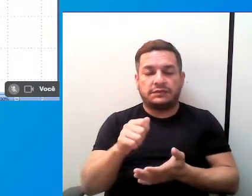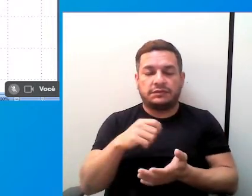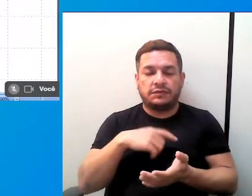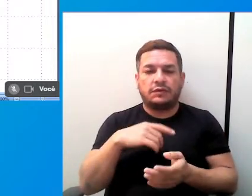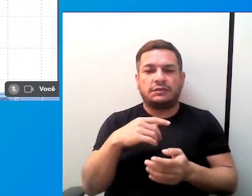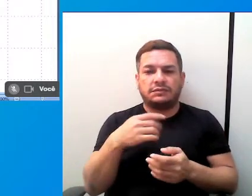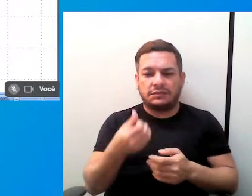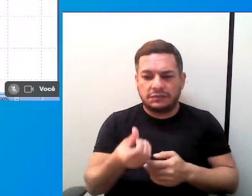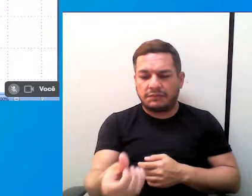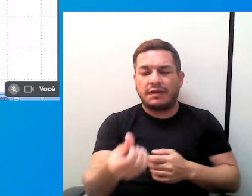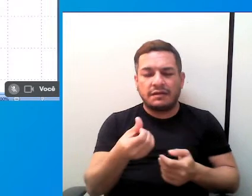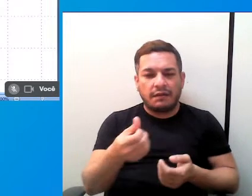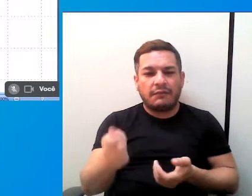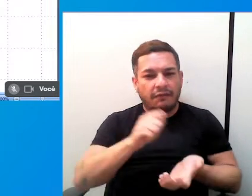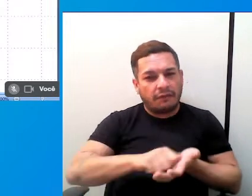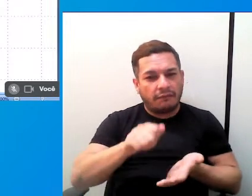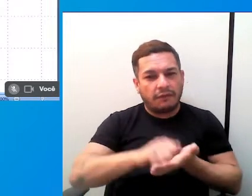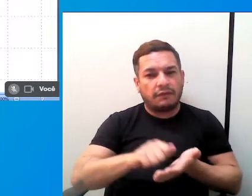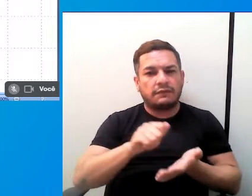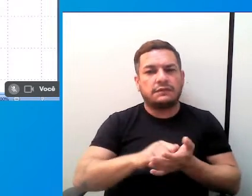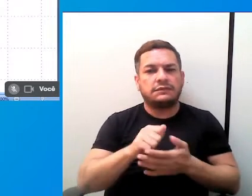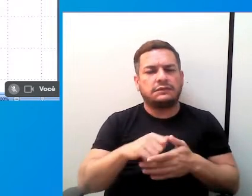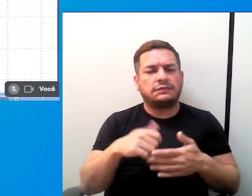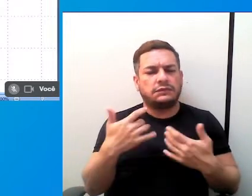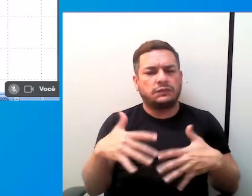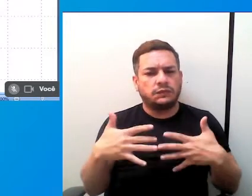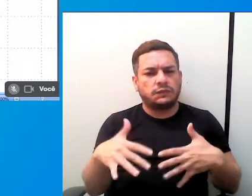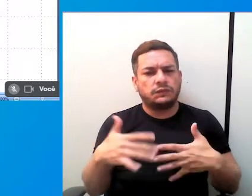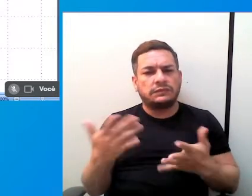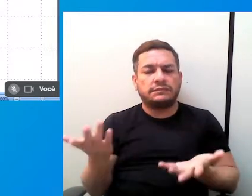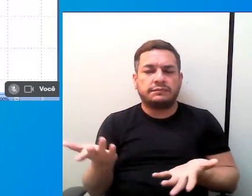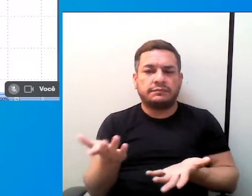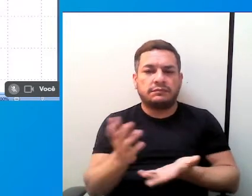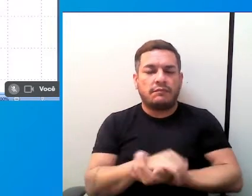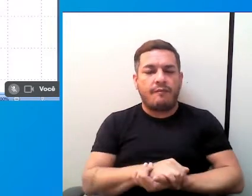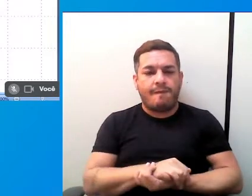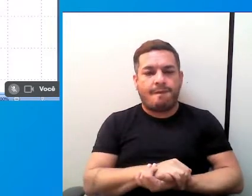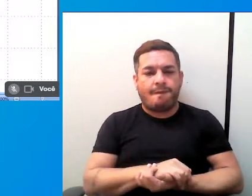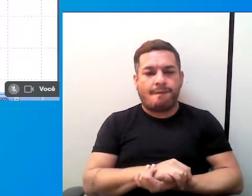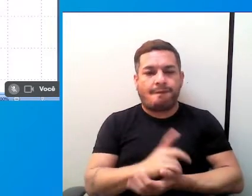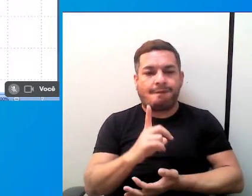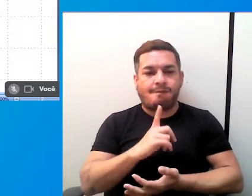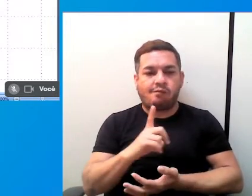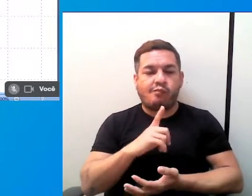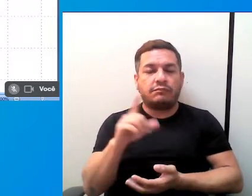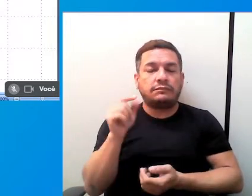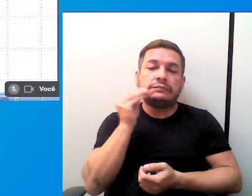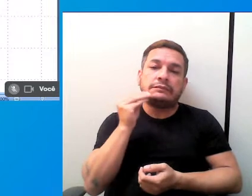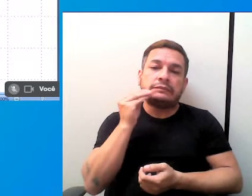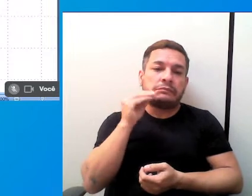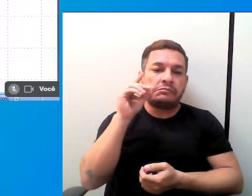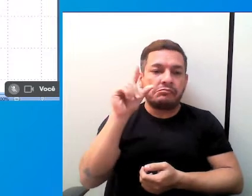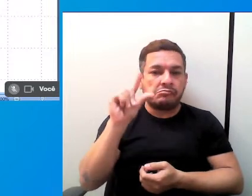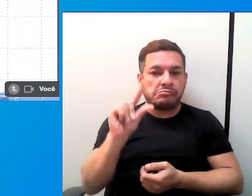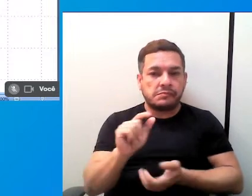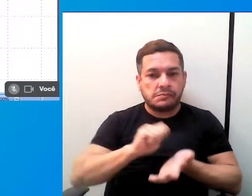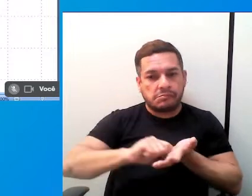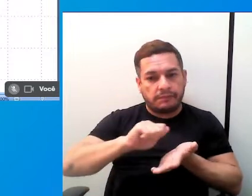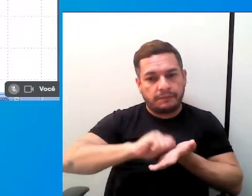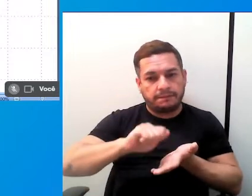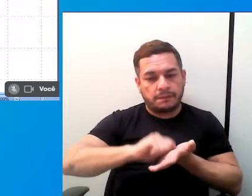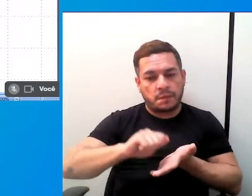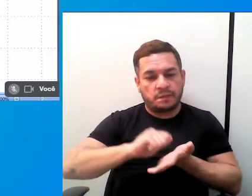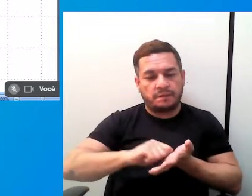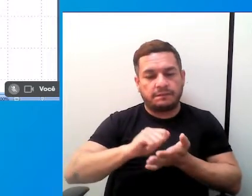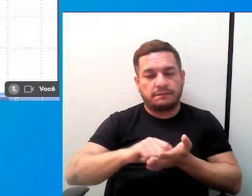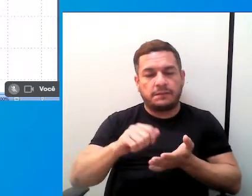isso dá muito trabalho. Então nós estamos, tanto para os alunos quanto para os professores, então nós temos tentado reduzir a escrita dos projetos